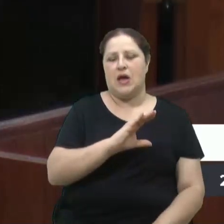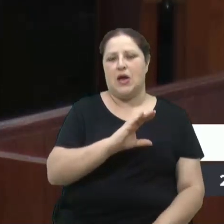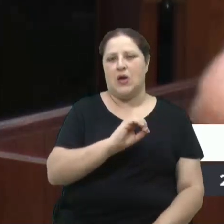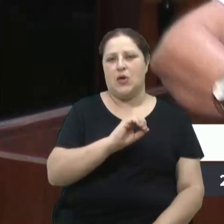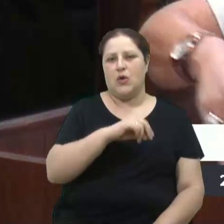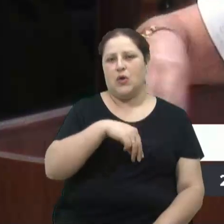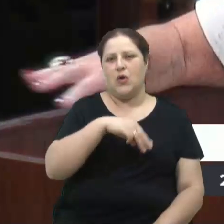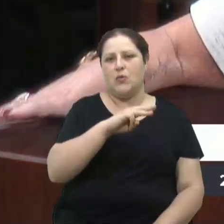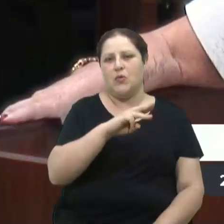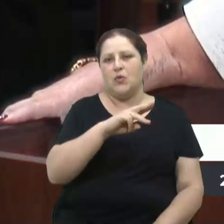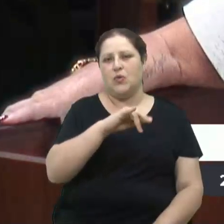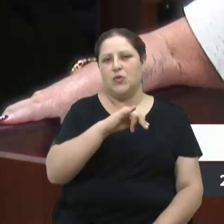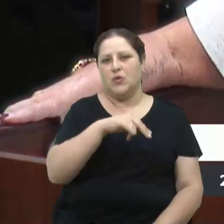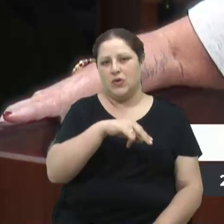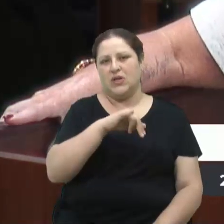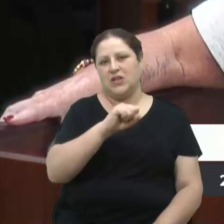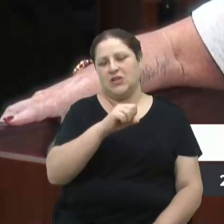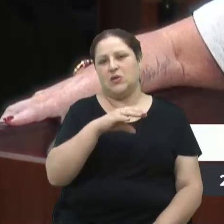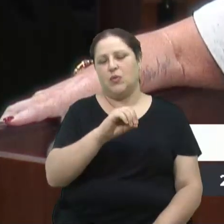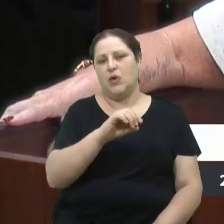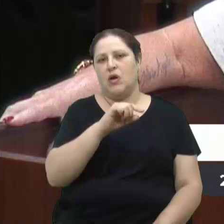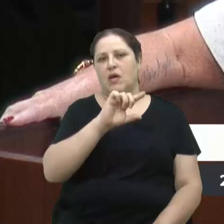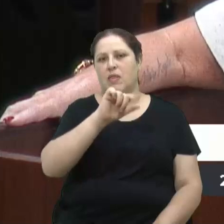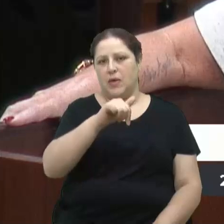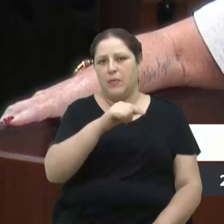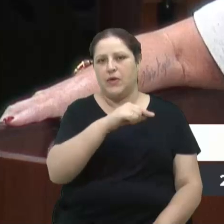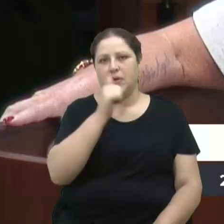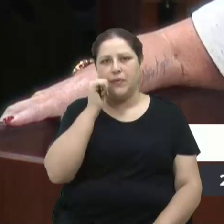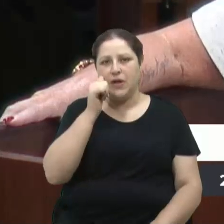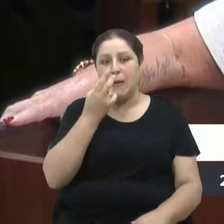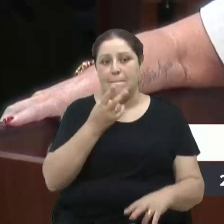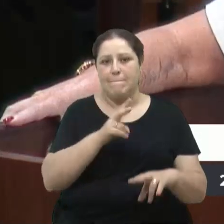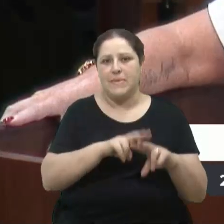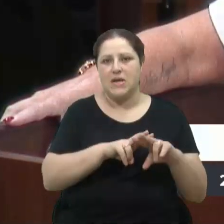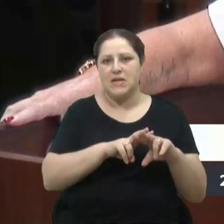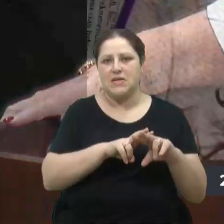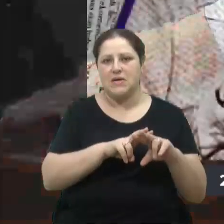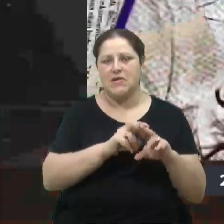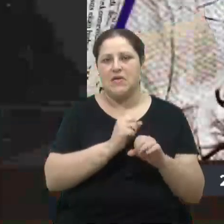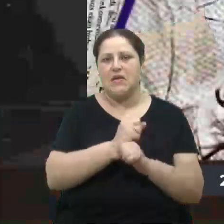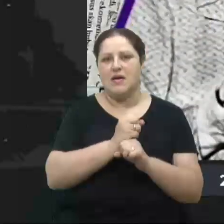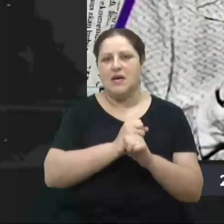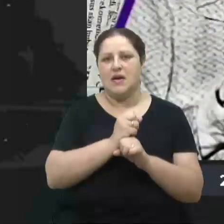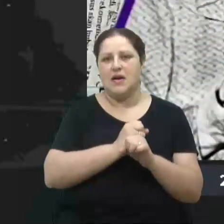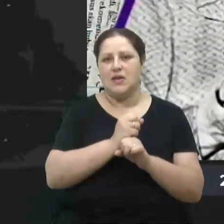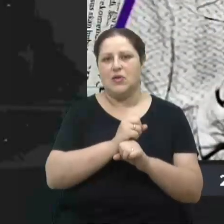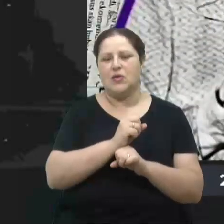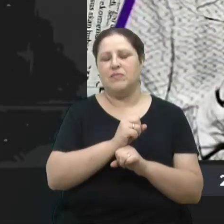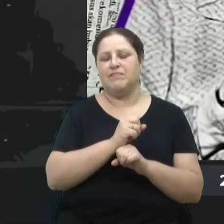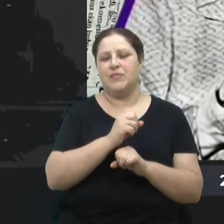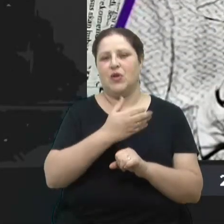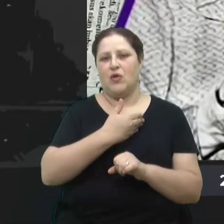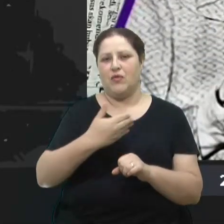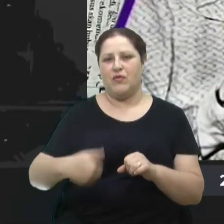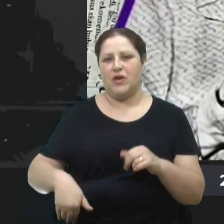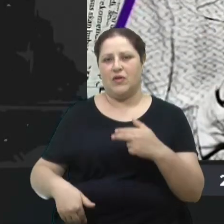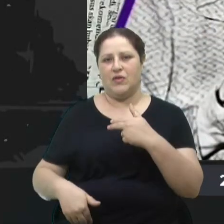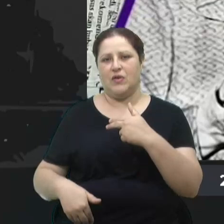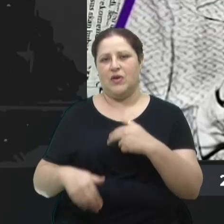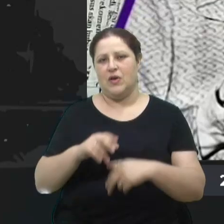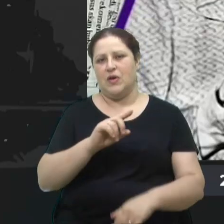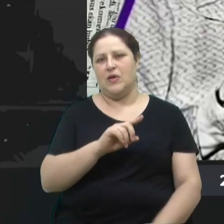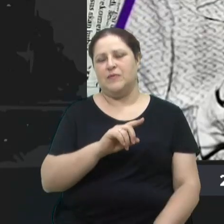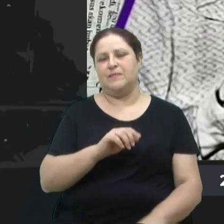1936. Carlota Pereira de Queiroz foi a primeira mulher a ser eleita para deputada federal no